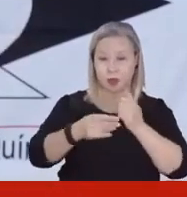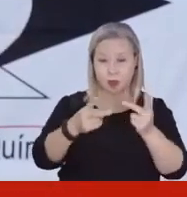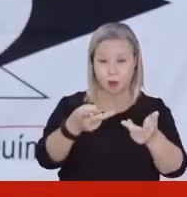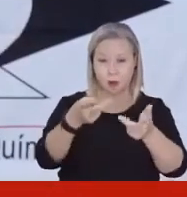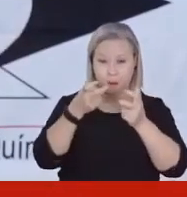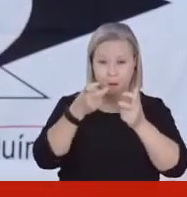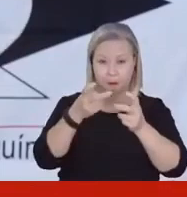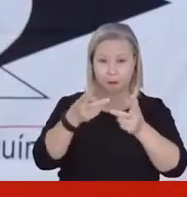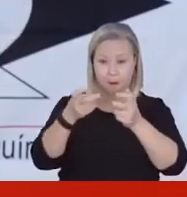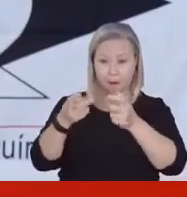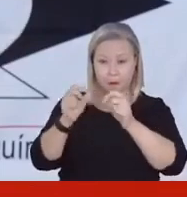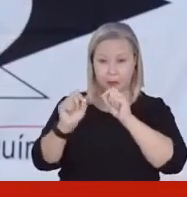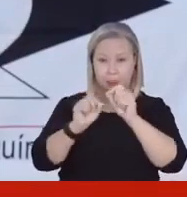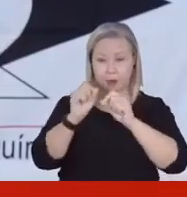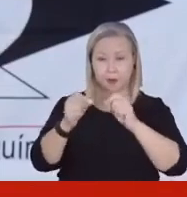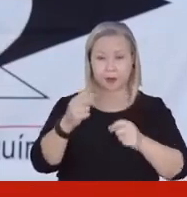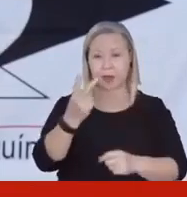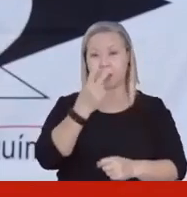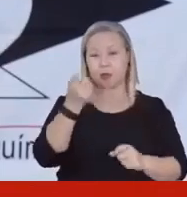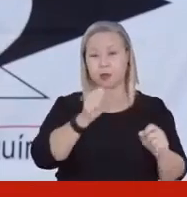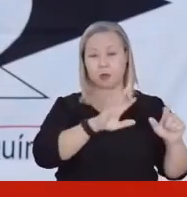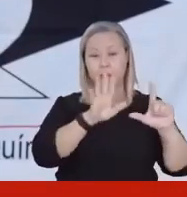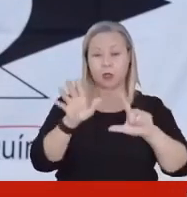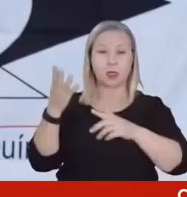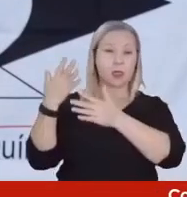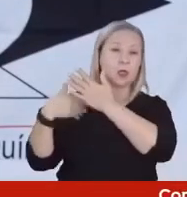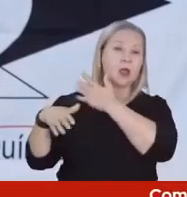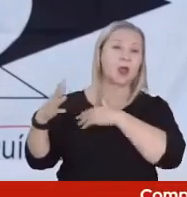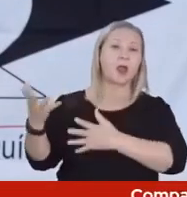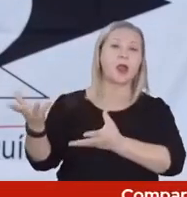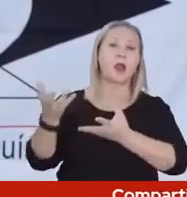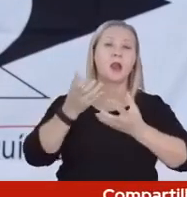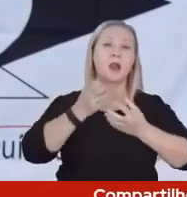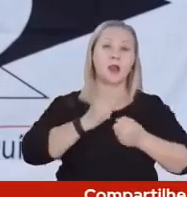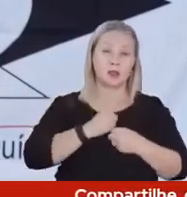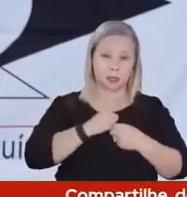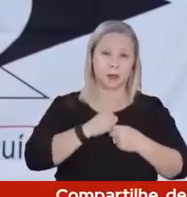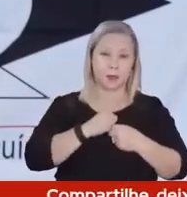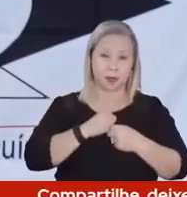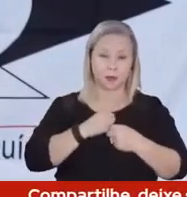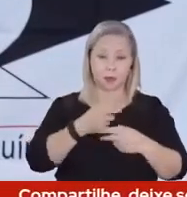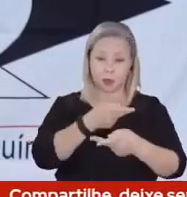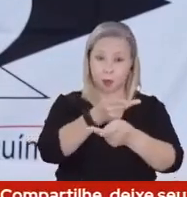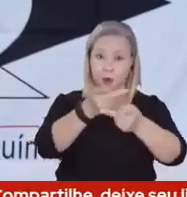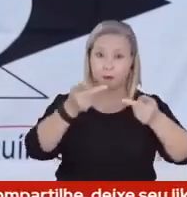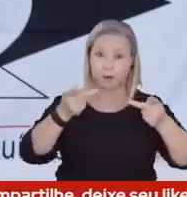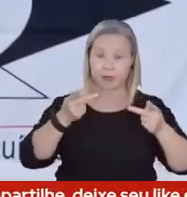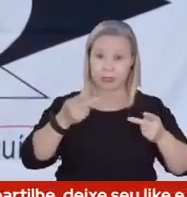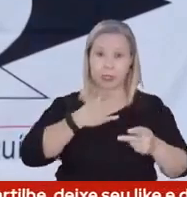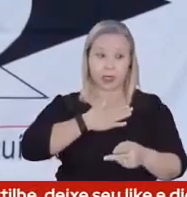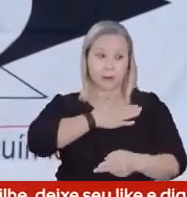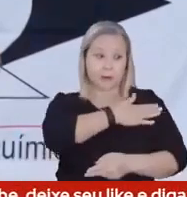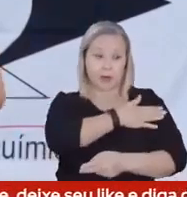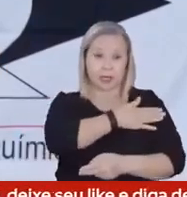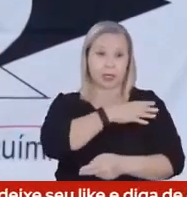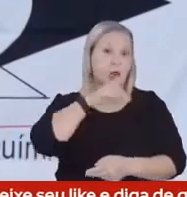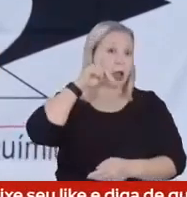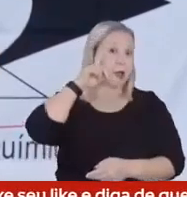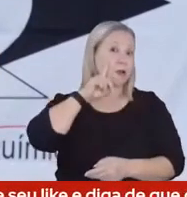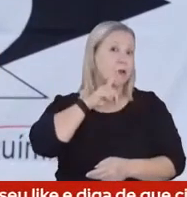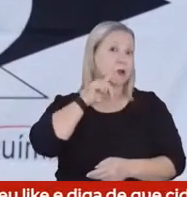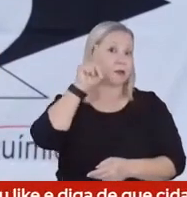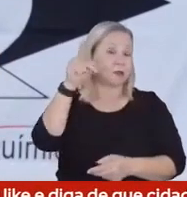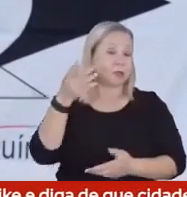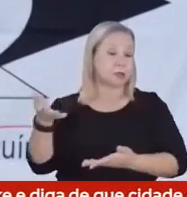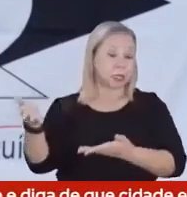semanas atrás, nós recebemos uma visita de uma missão militar de alto nível dos Estados Unidos, que veio aqui